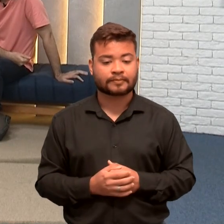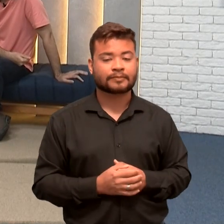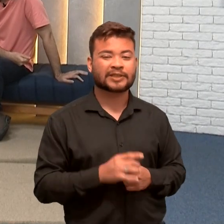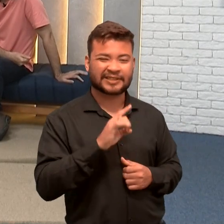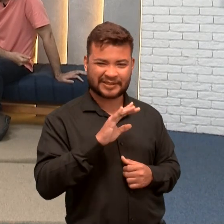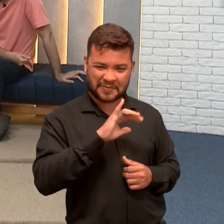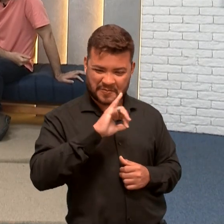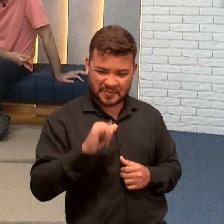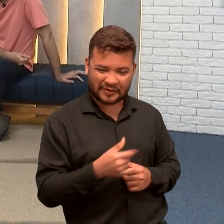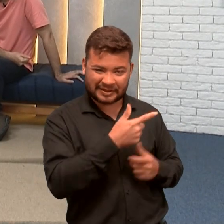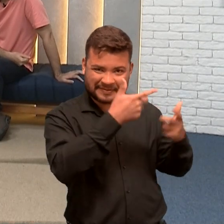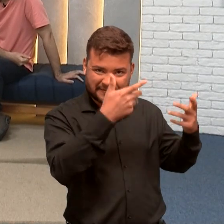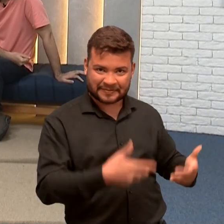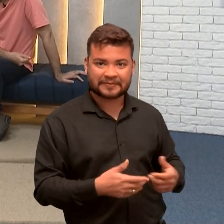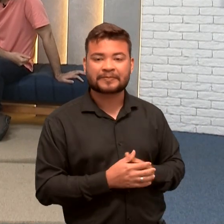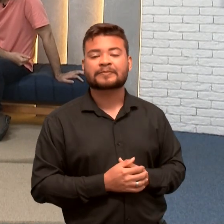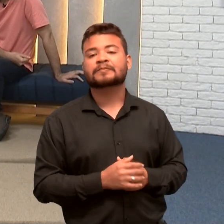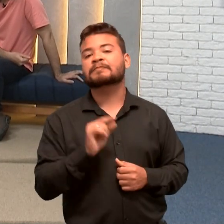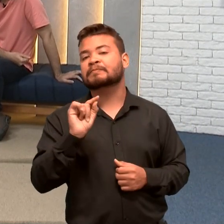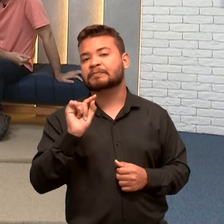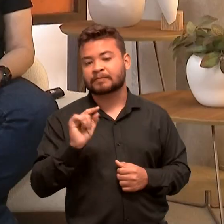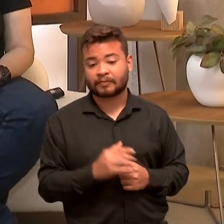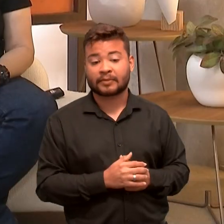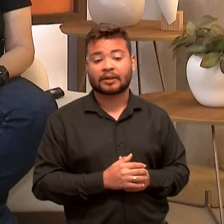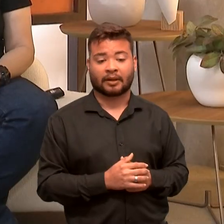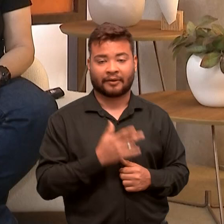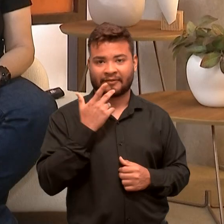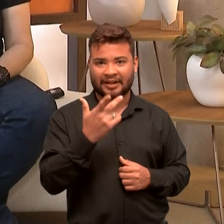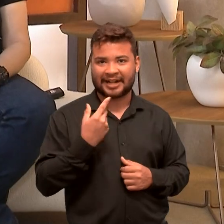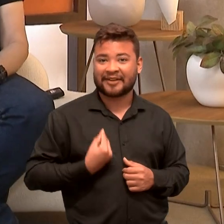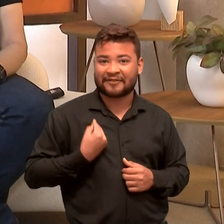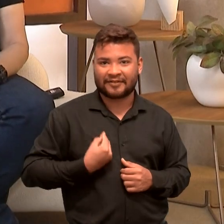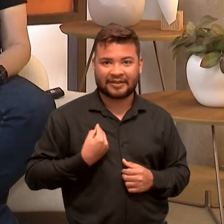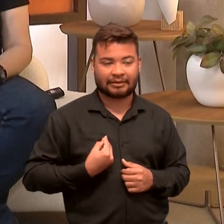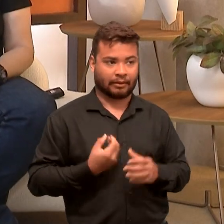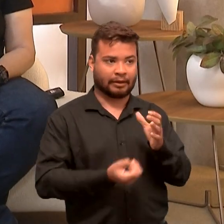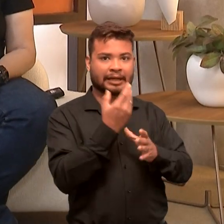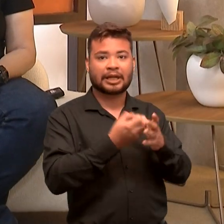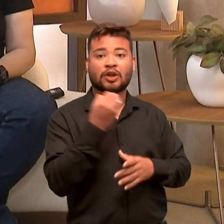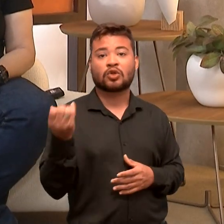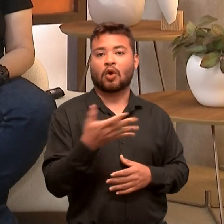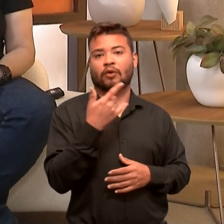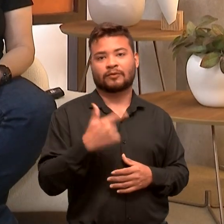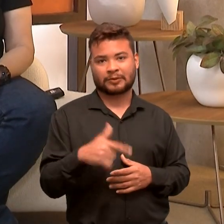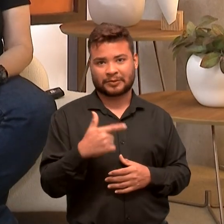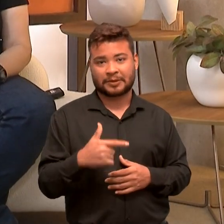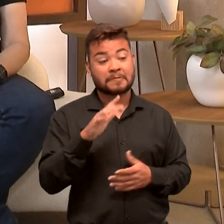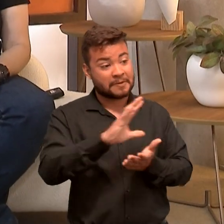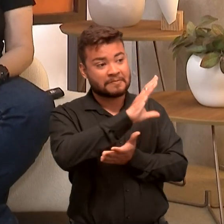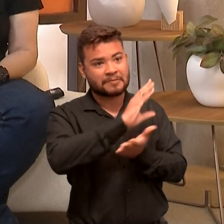um ganchinho ali, a gente brinca muito que nessa vida nada se cria, tudo se copia, né? Mas fala de quem você